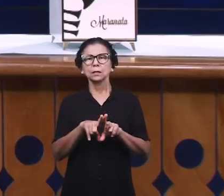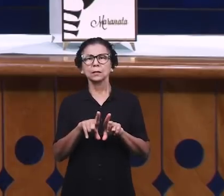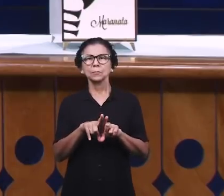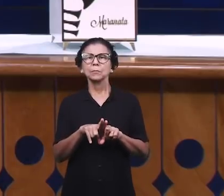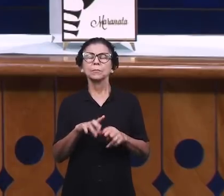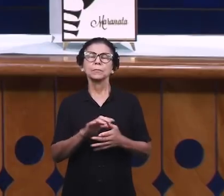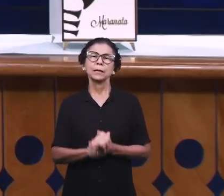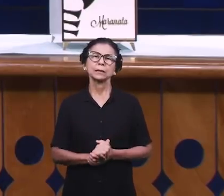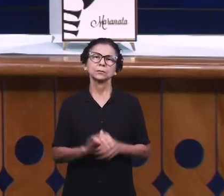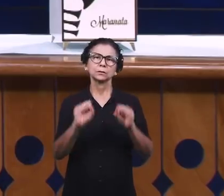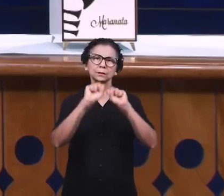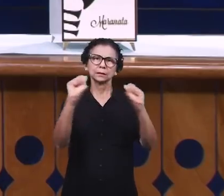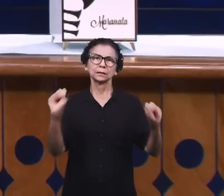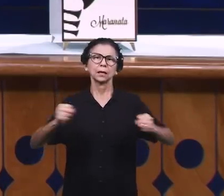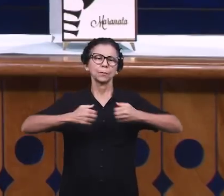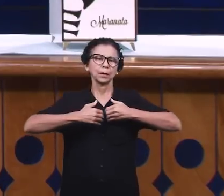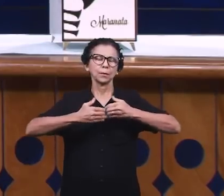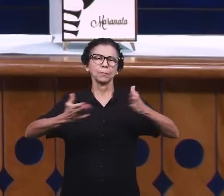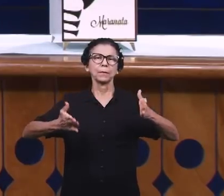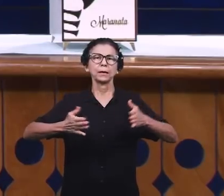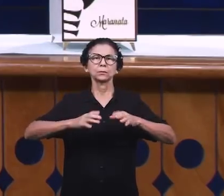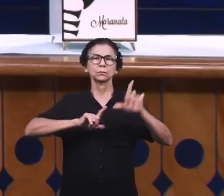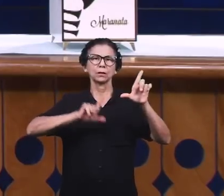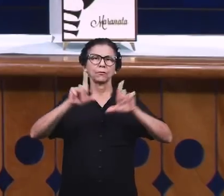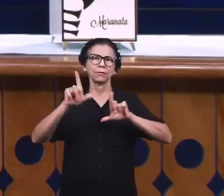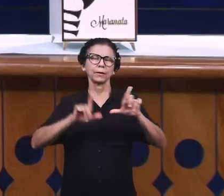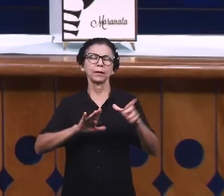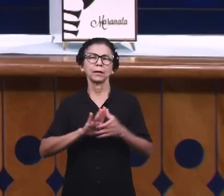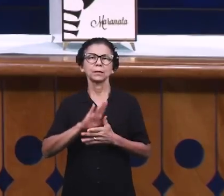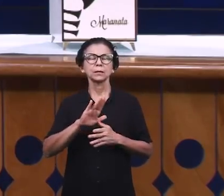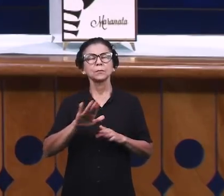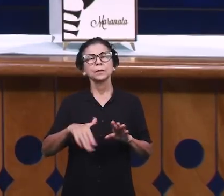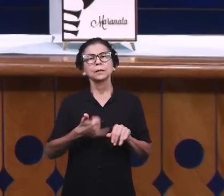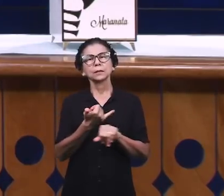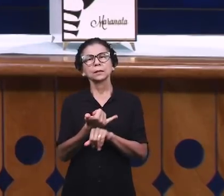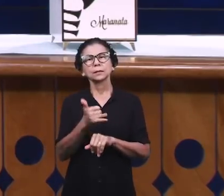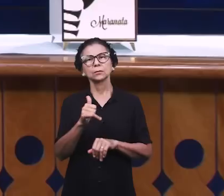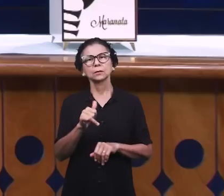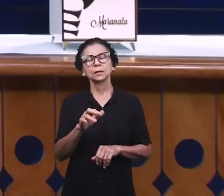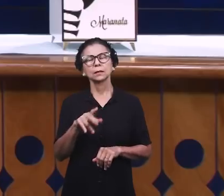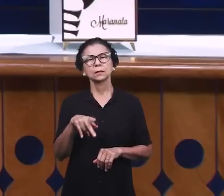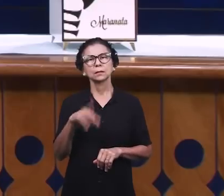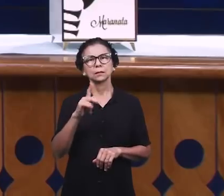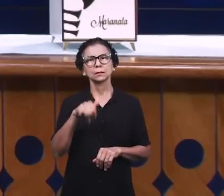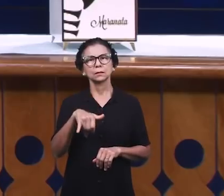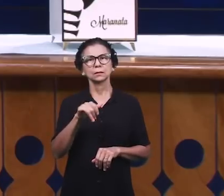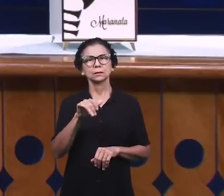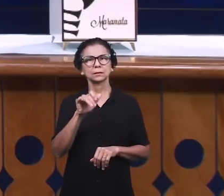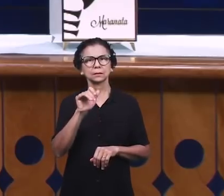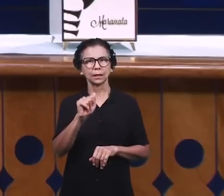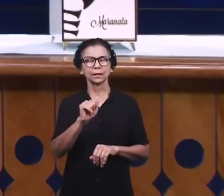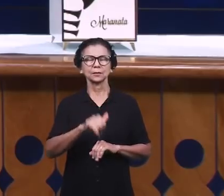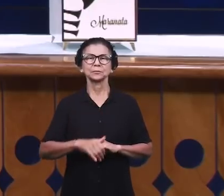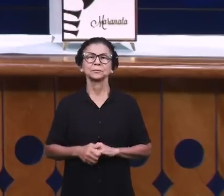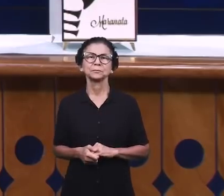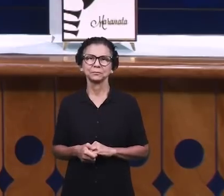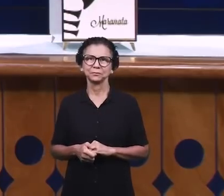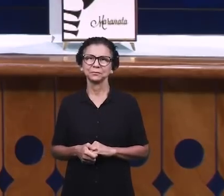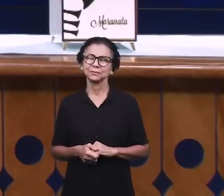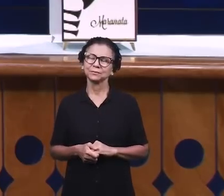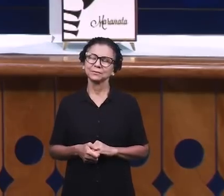aberto, gratuito. Para você que nos assiste também pelo canal 85 na Sky Livre, é uma alegria saber que você está aí do outro lado. E também para